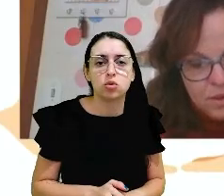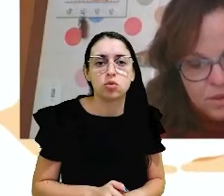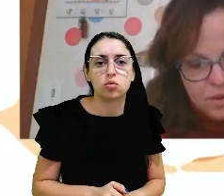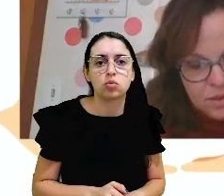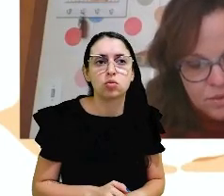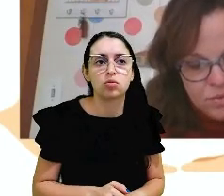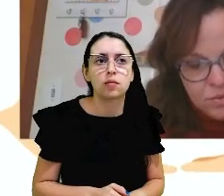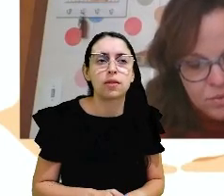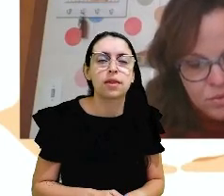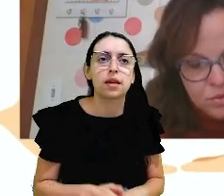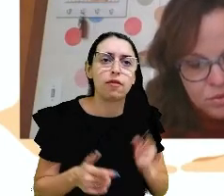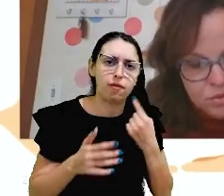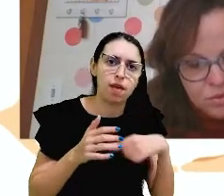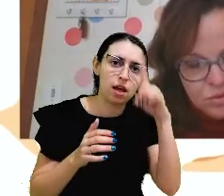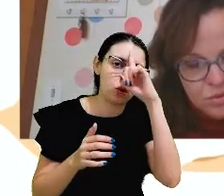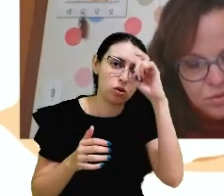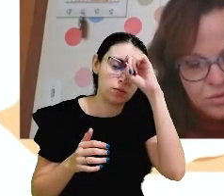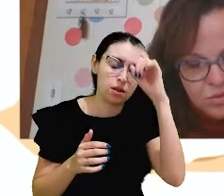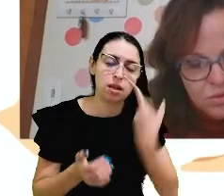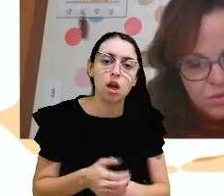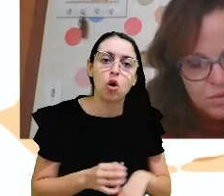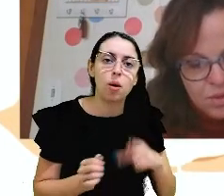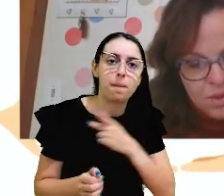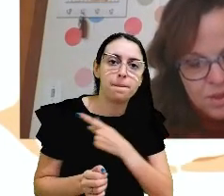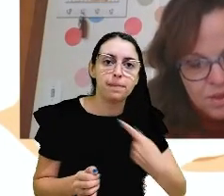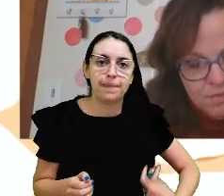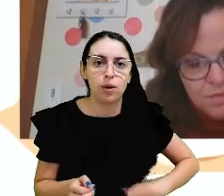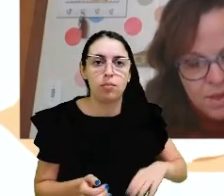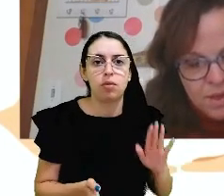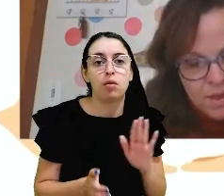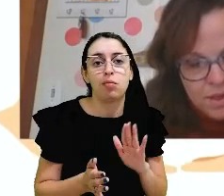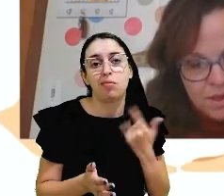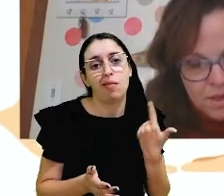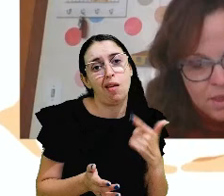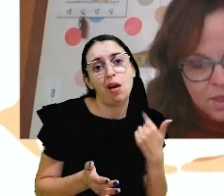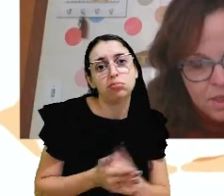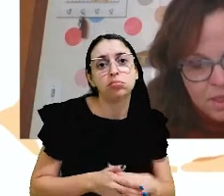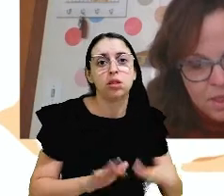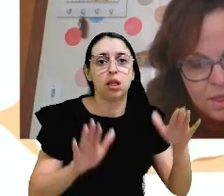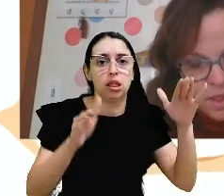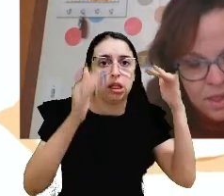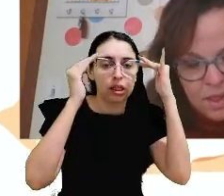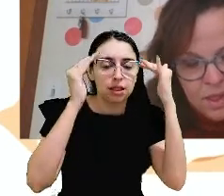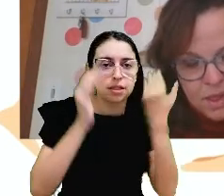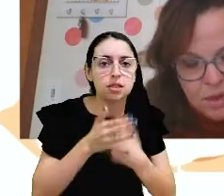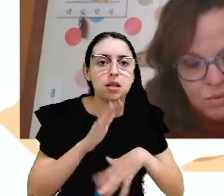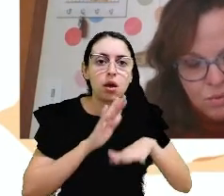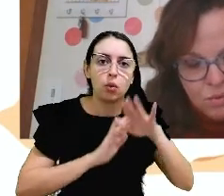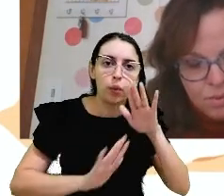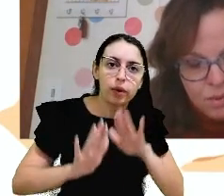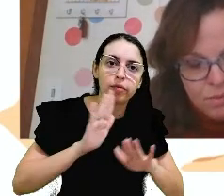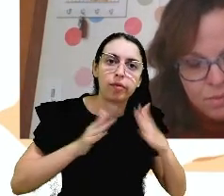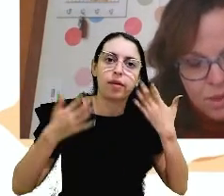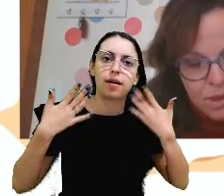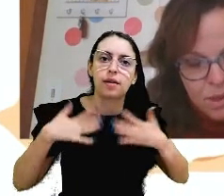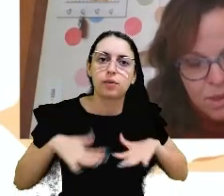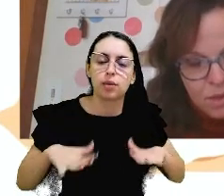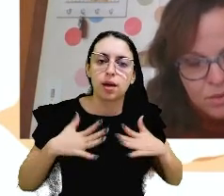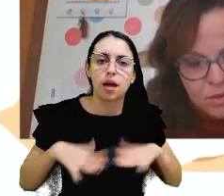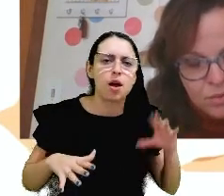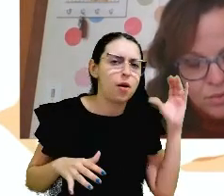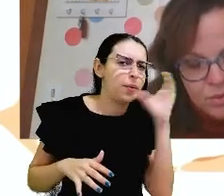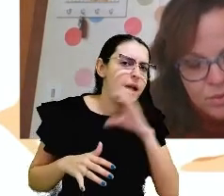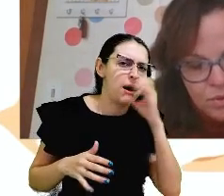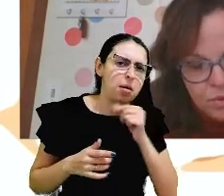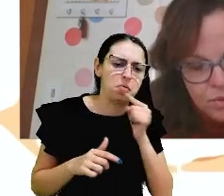né, que sentem tanta carência dessa atenção mais dedicada, né, sempre uma coisa mais rápida, mas